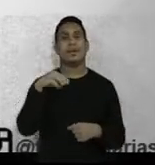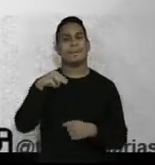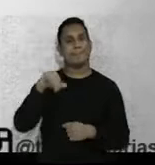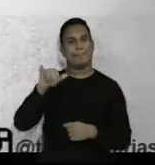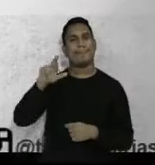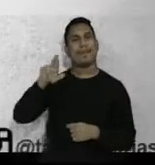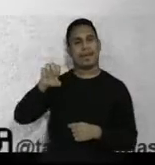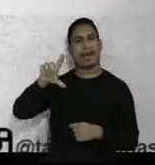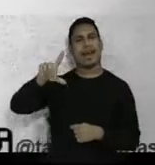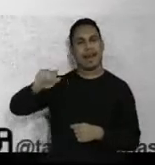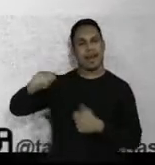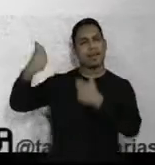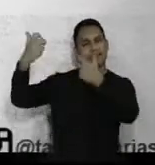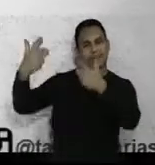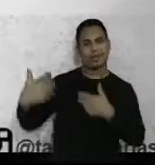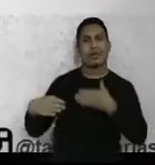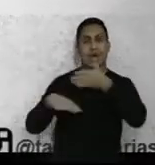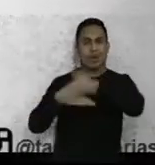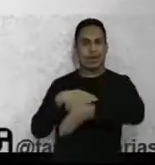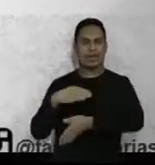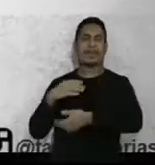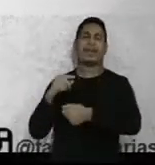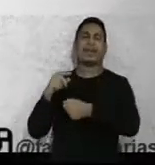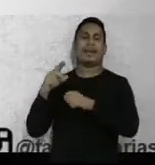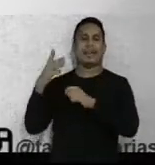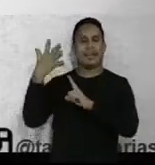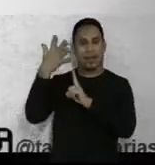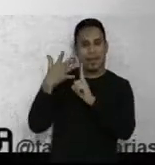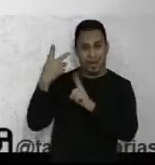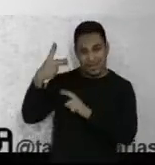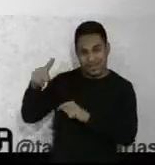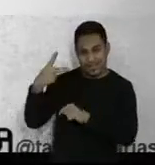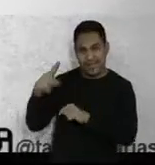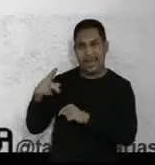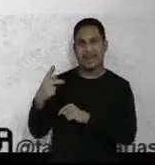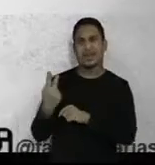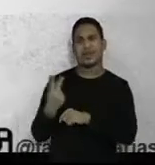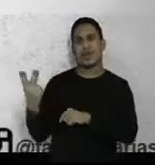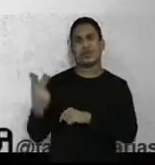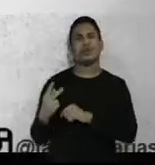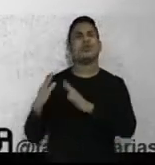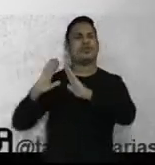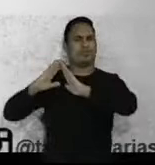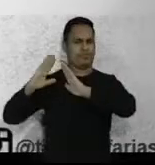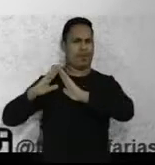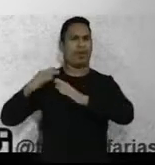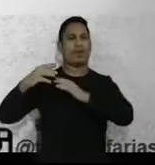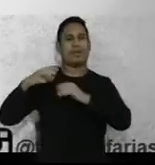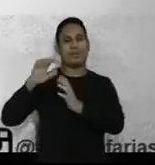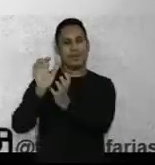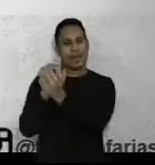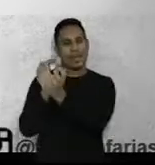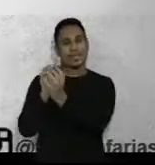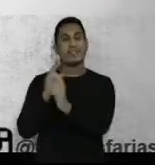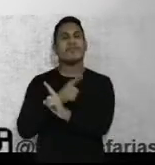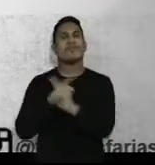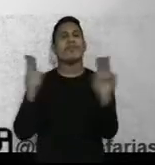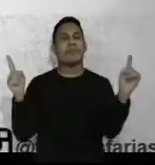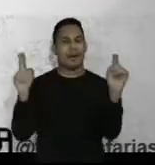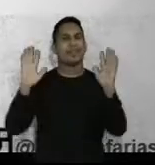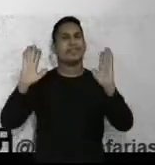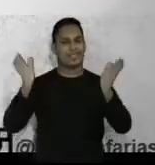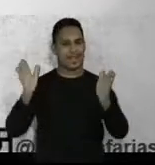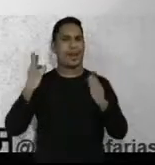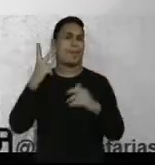minha conterrânea, ela é daqui de Recife, mas mora aí já em Fortaleza há um tempo. E ela falou super bem, né, sobre essa questão de digestão, falou sobre desbiose